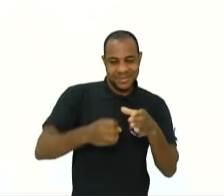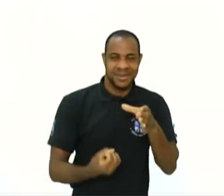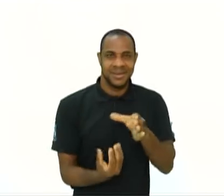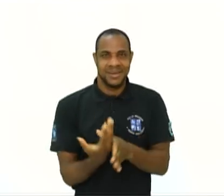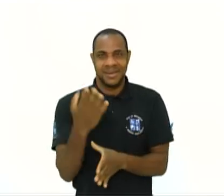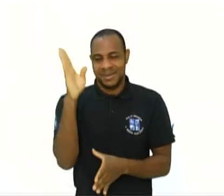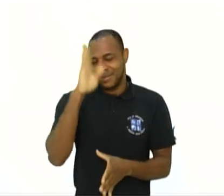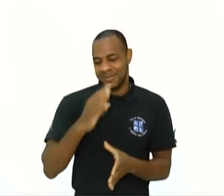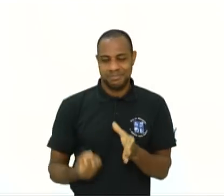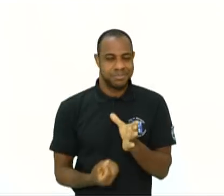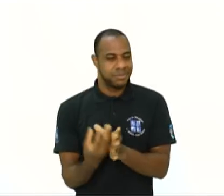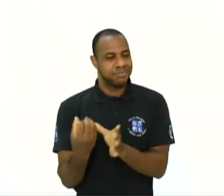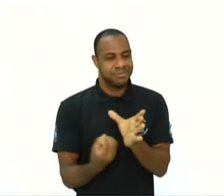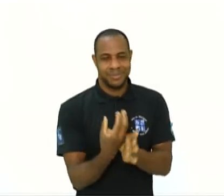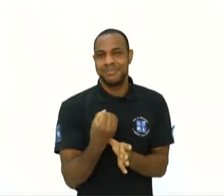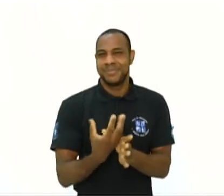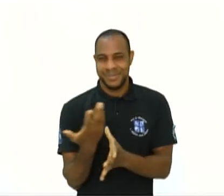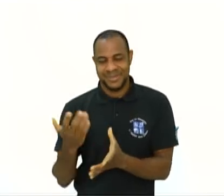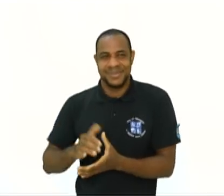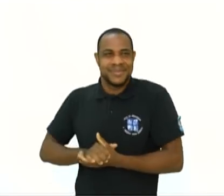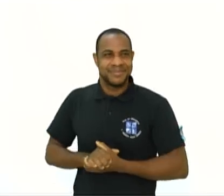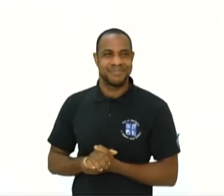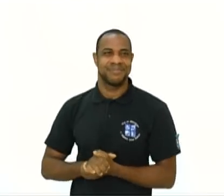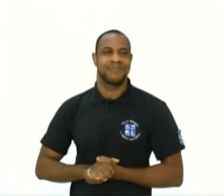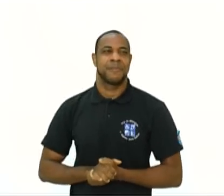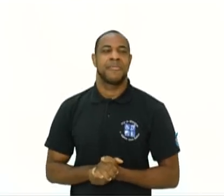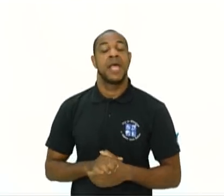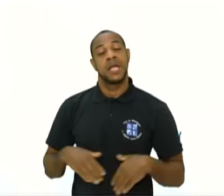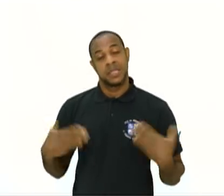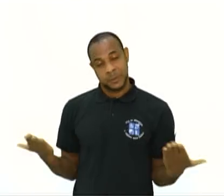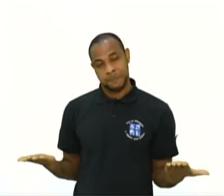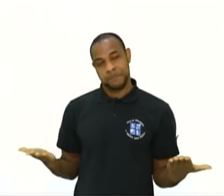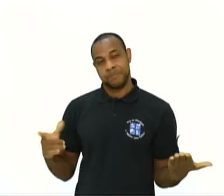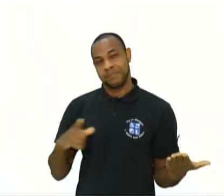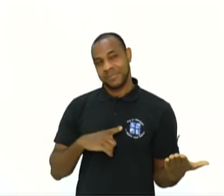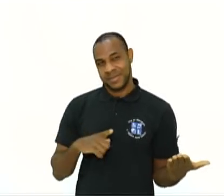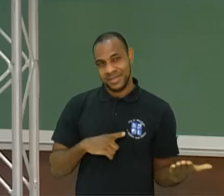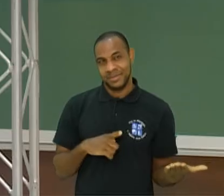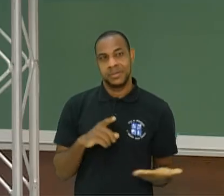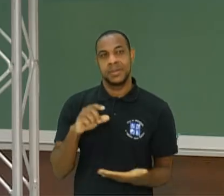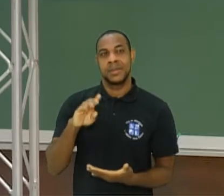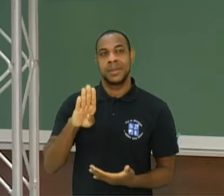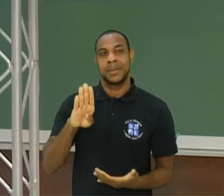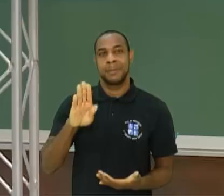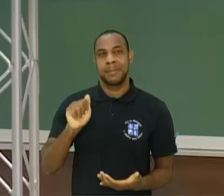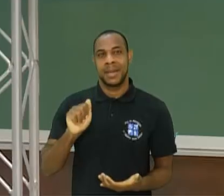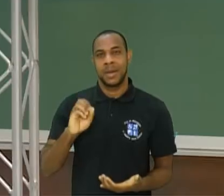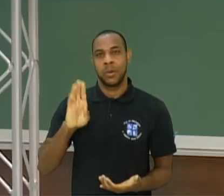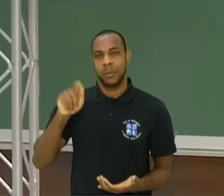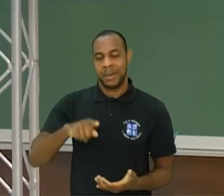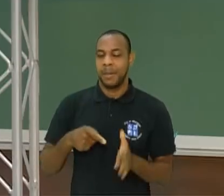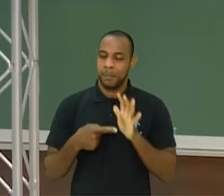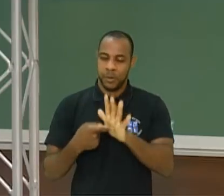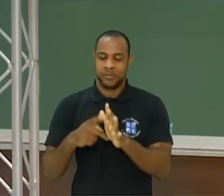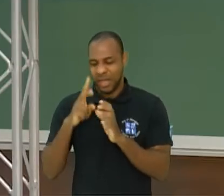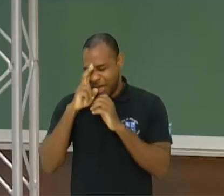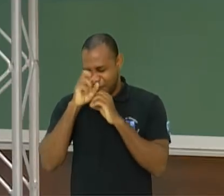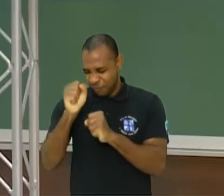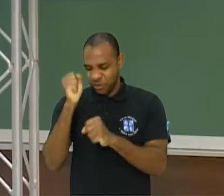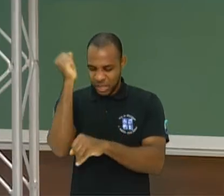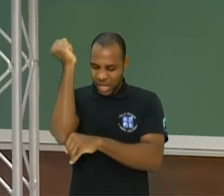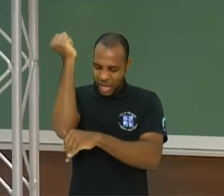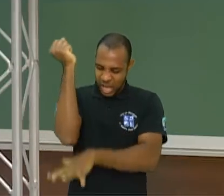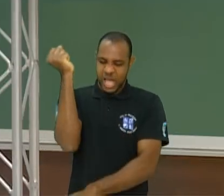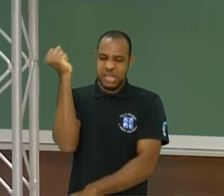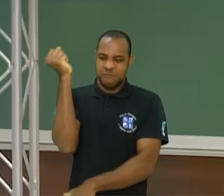brotam e continuam brotando, né? No nosso país. Então temos baobás no nosso país mostrando a força, a raiz,